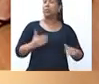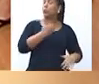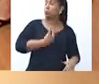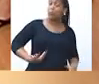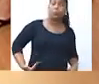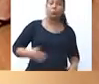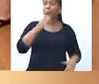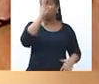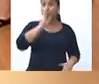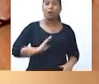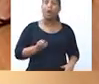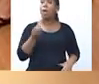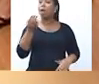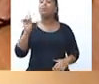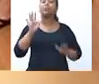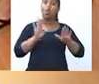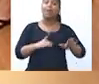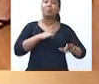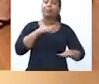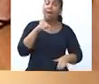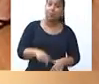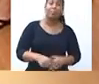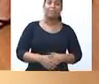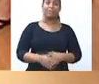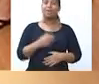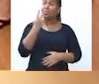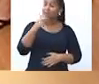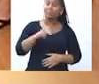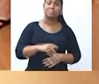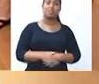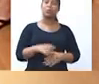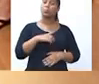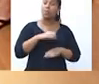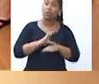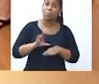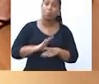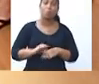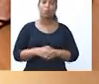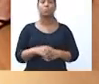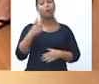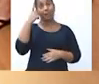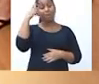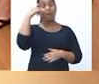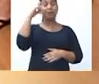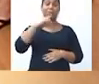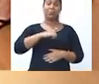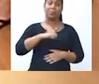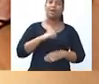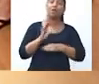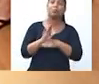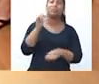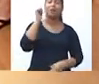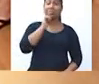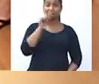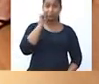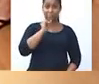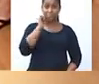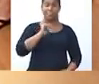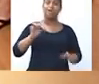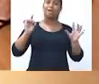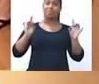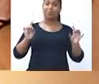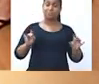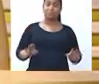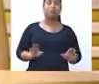Não é que eu vou ter que viajar. Não tá aqui. Então é seu, tem cursos. Então essa que é a ideia, né? Ajudar as meninas em